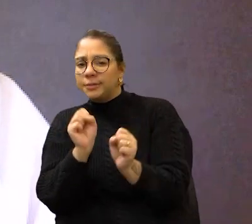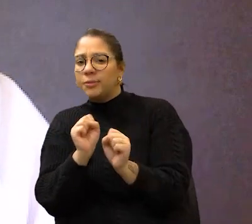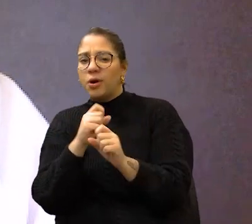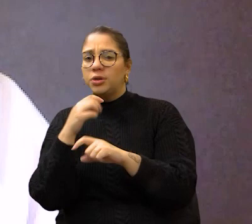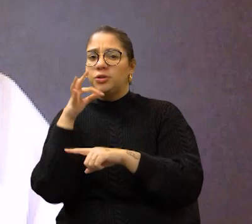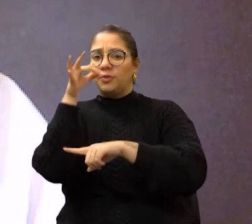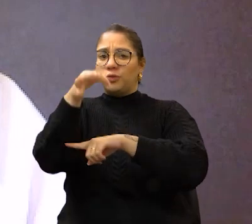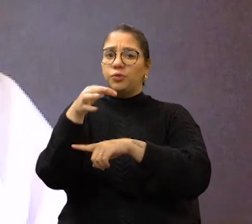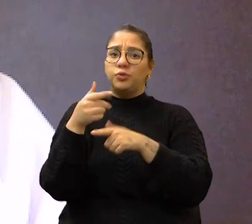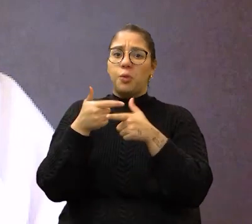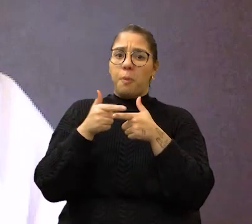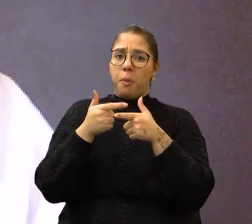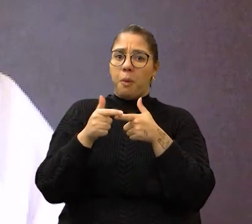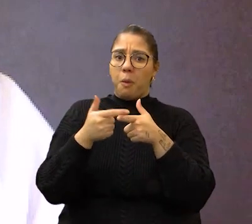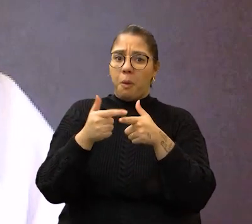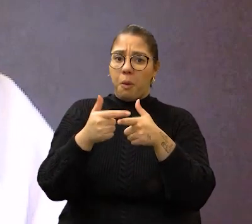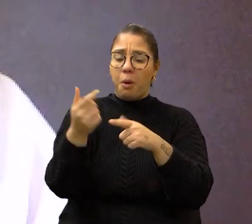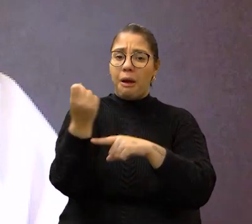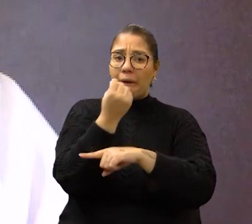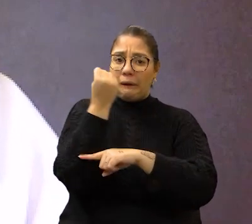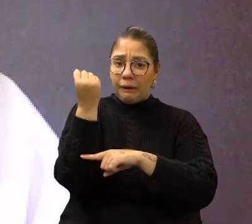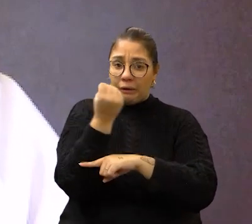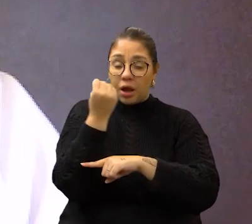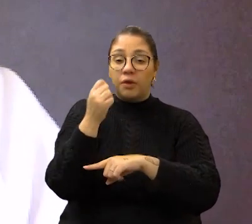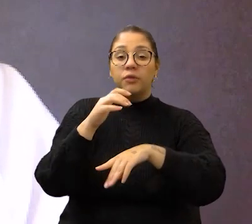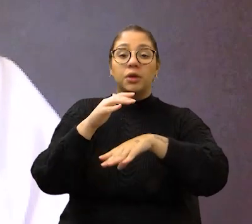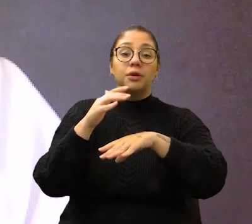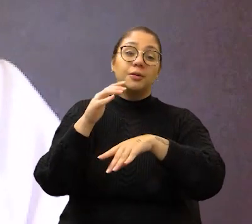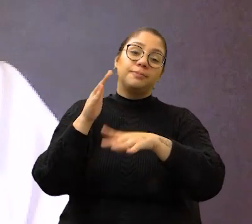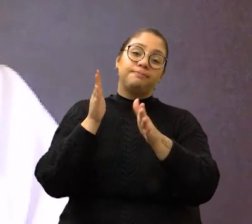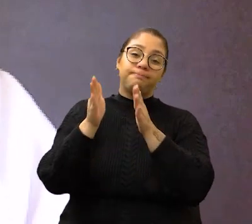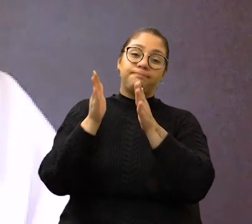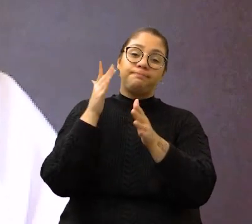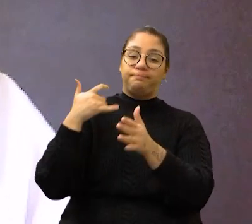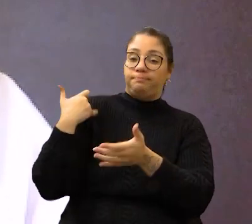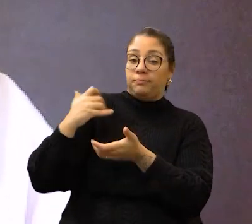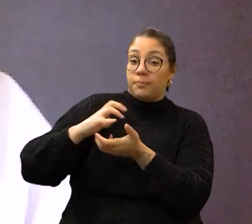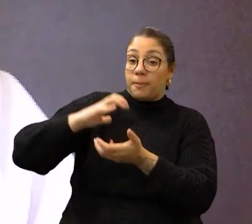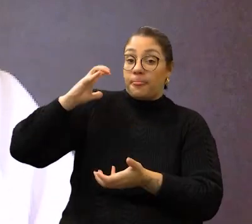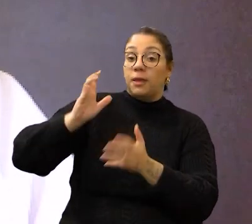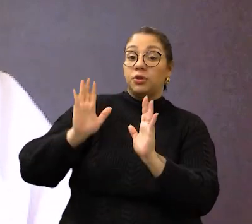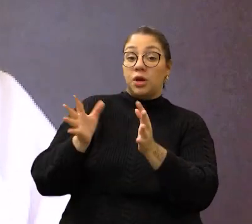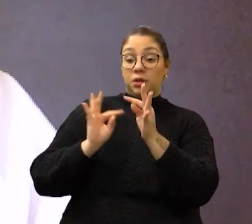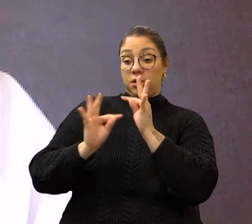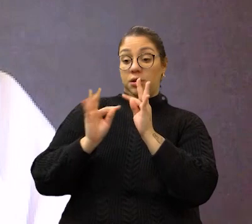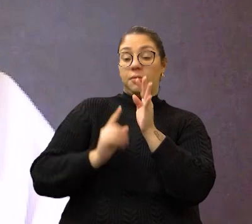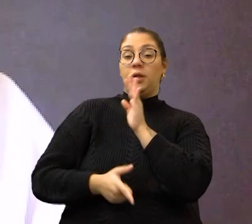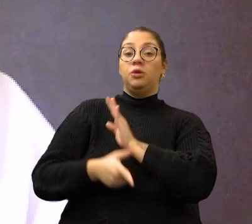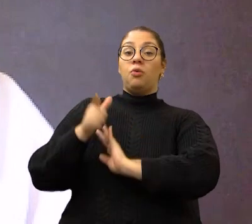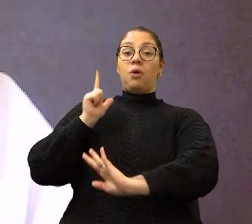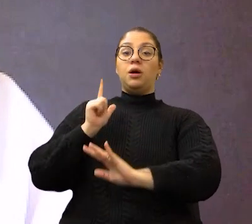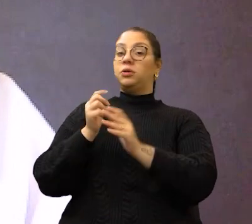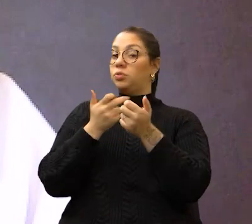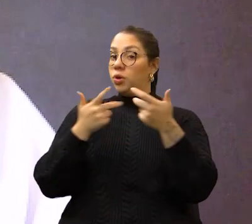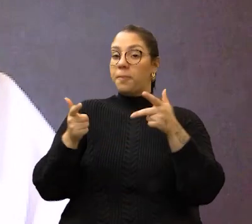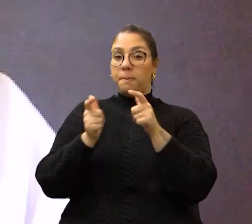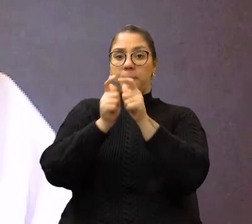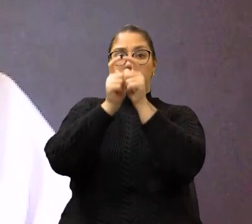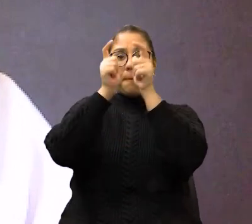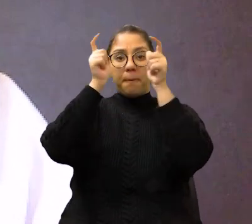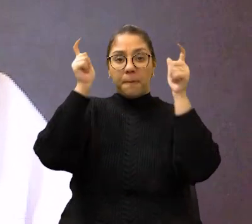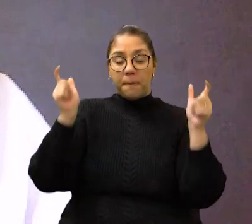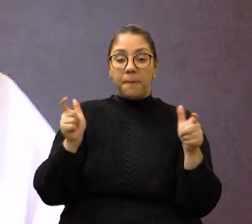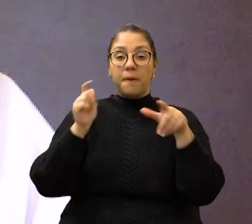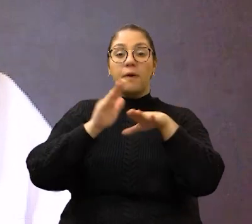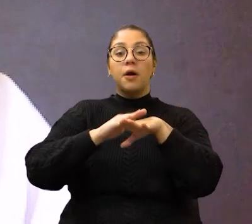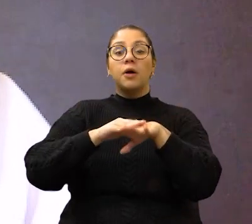maiores problemas na vida senil da mulher e que, como a gente vai fazer o tratamento antes, muitas dessas causas é o que faz